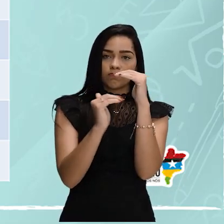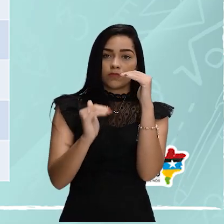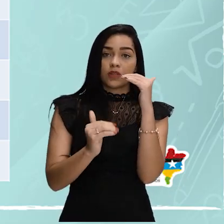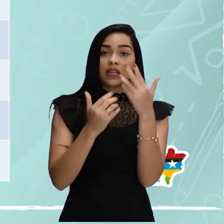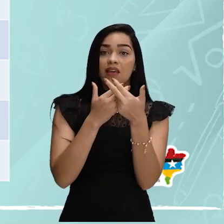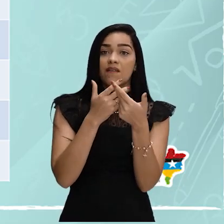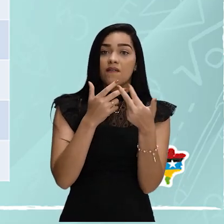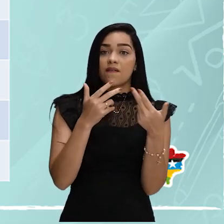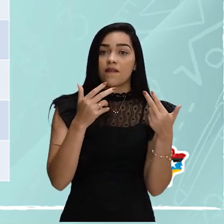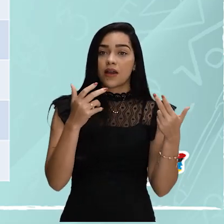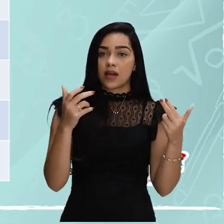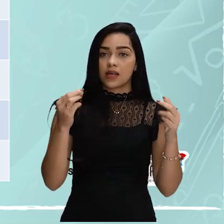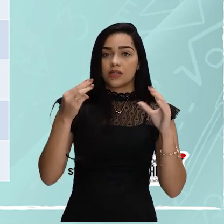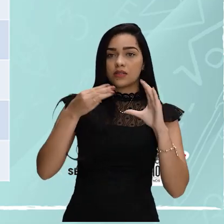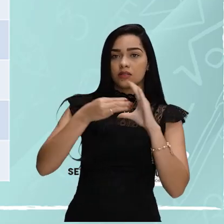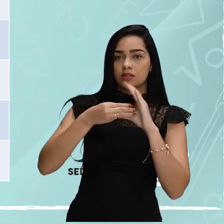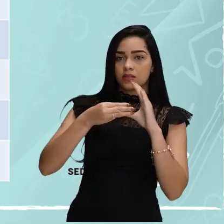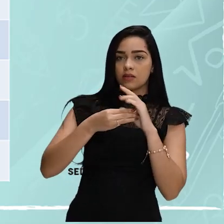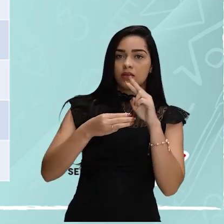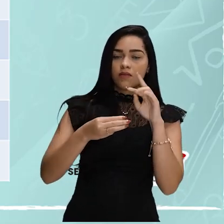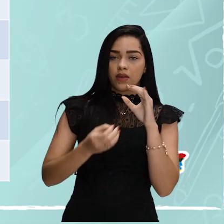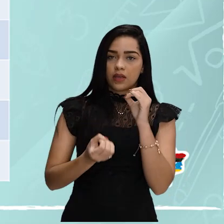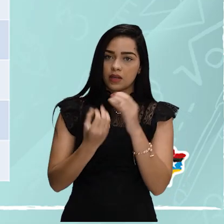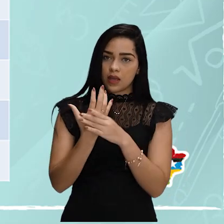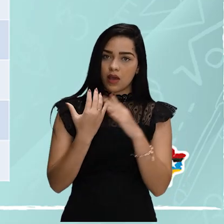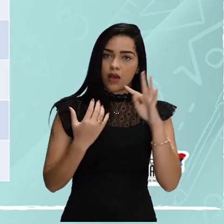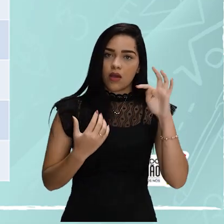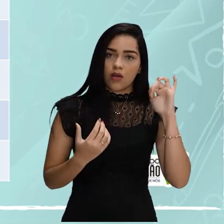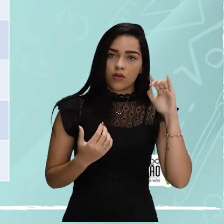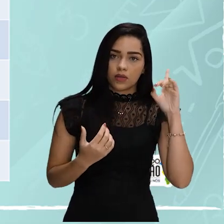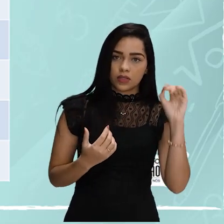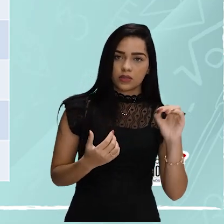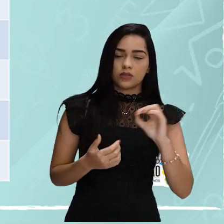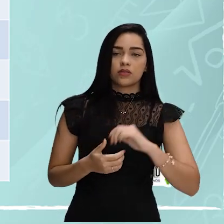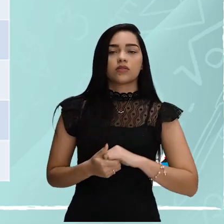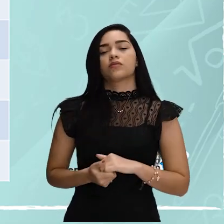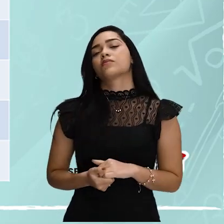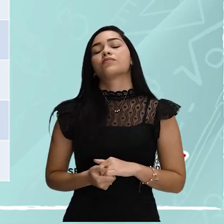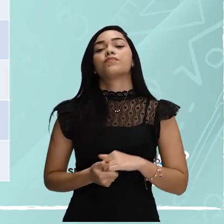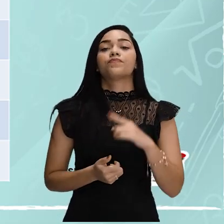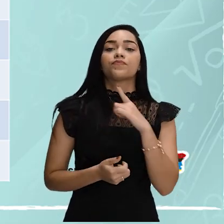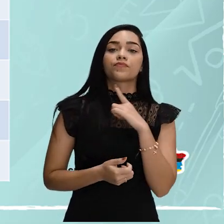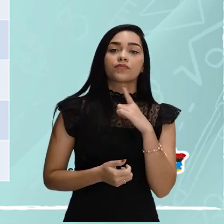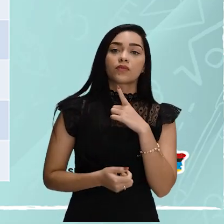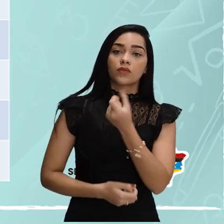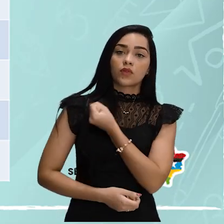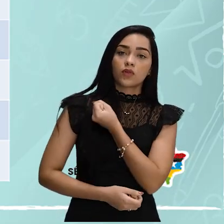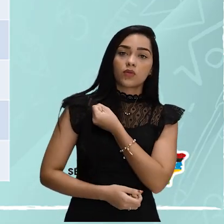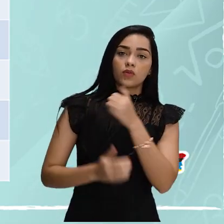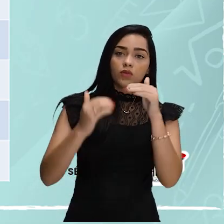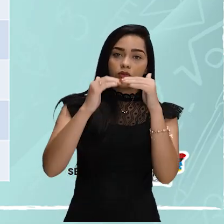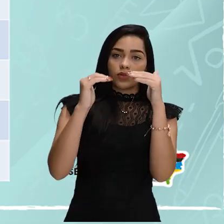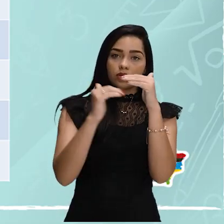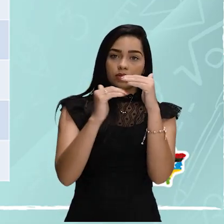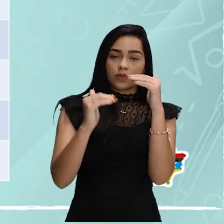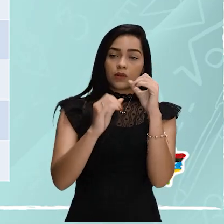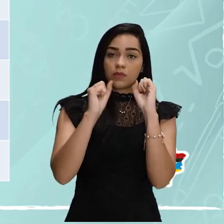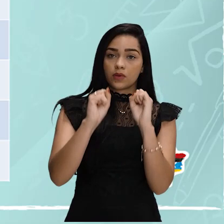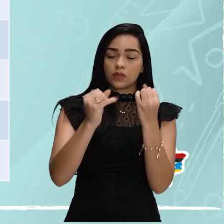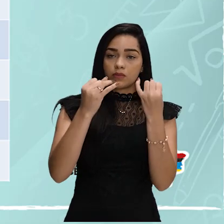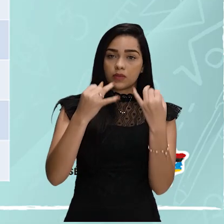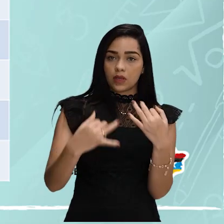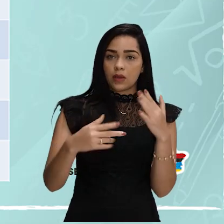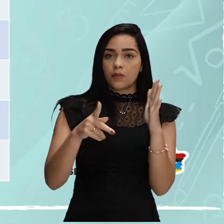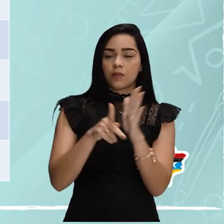muitas camadas de células que vão formar esse tecido. Então, de acordo com o número de camadas, nós podemos dizer que o